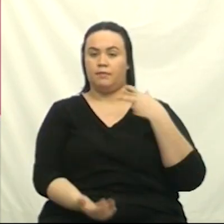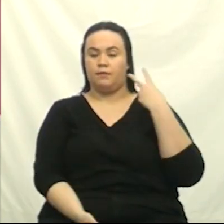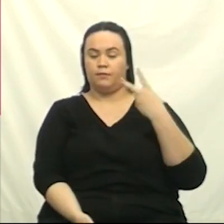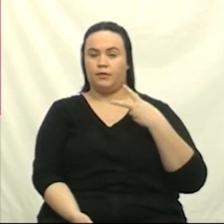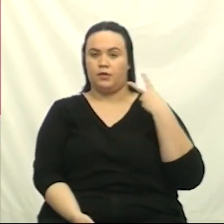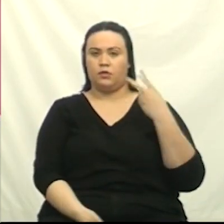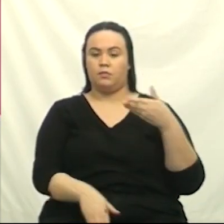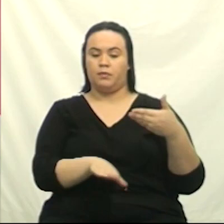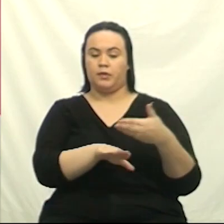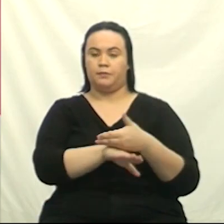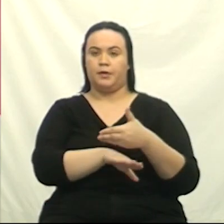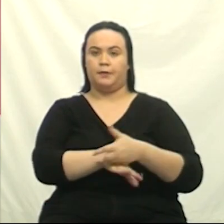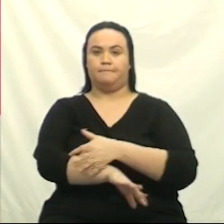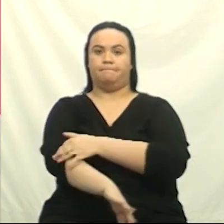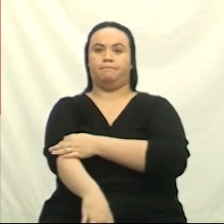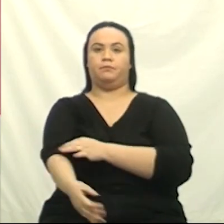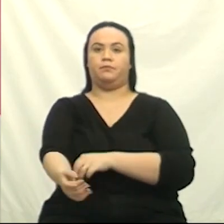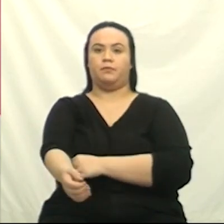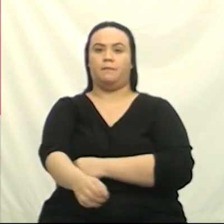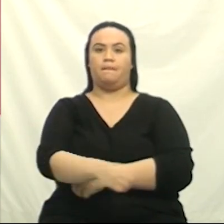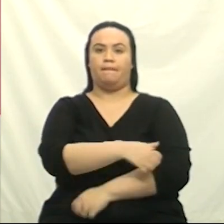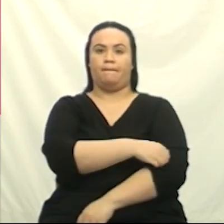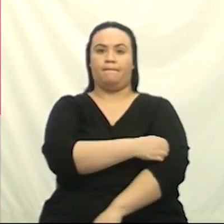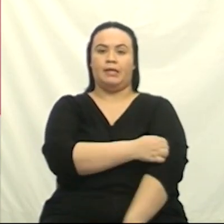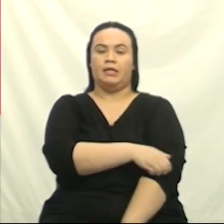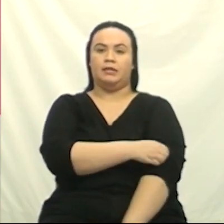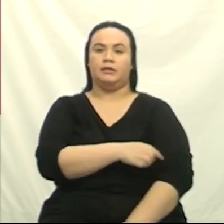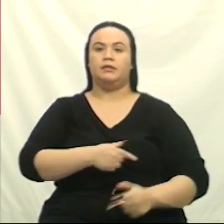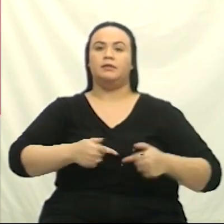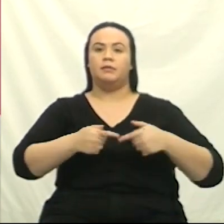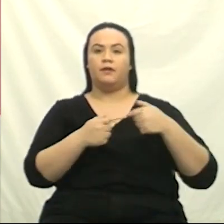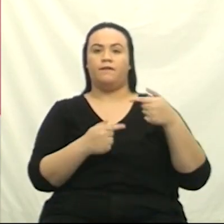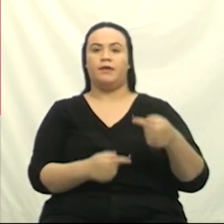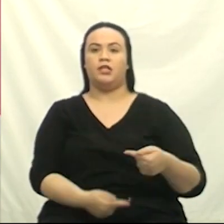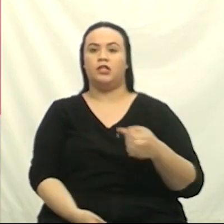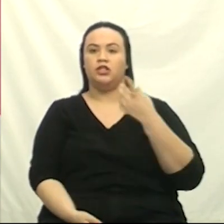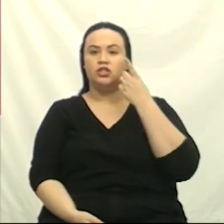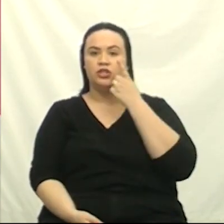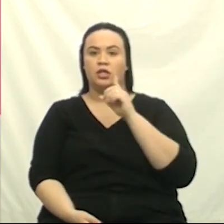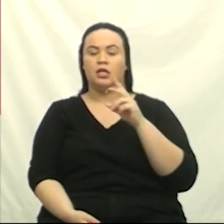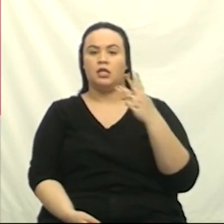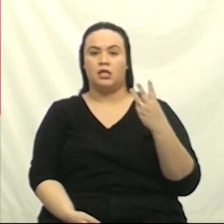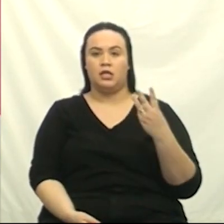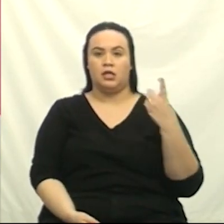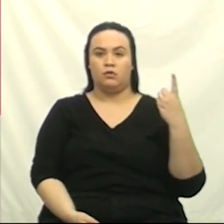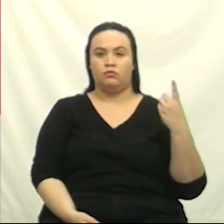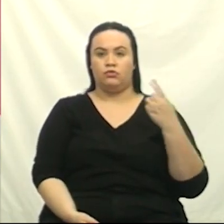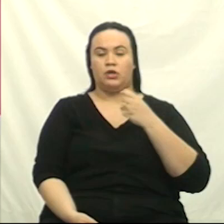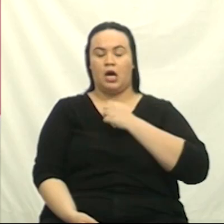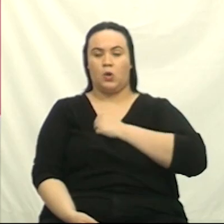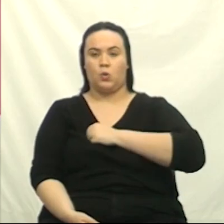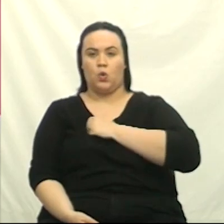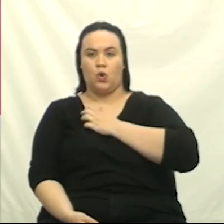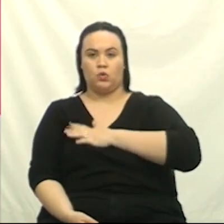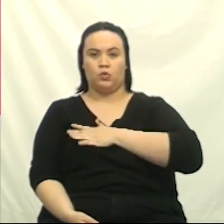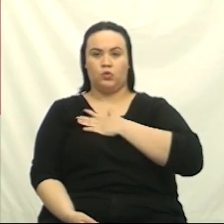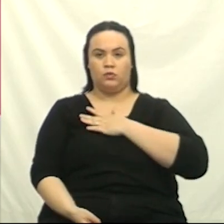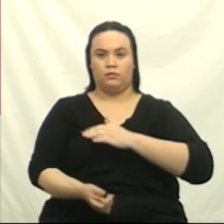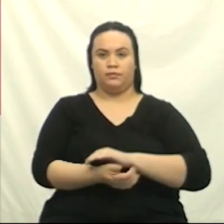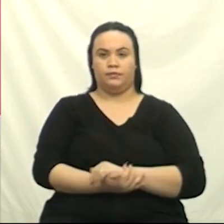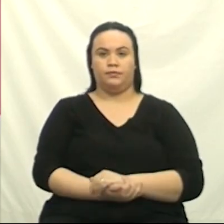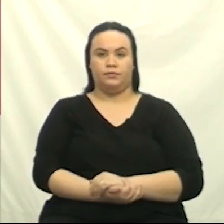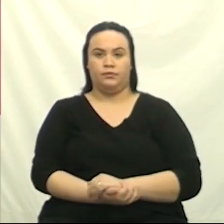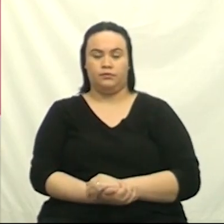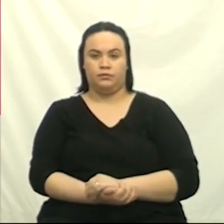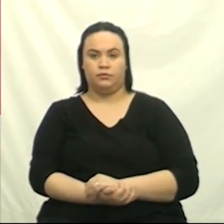vereadoras para participar será na próxima quinta-feira dia 31 de agosto às 14 horas onde já temos algumas